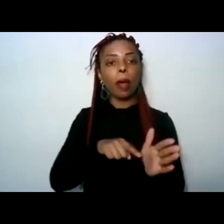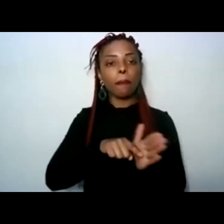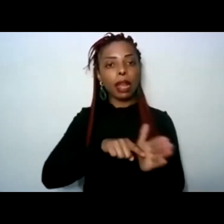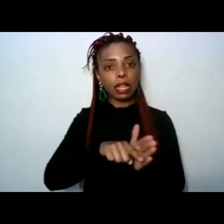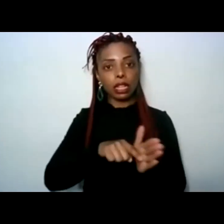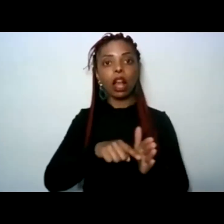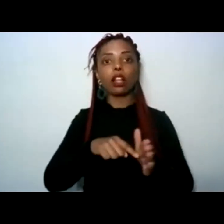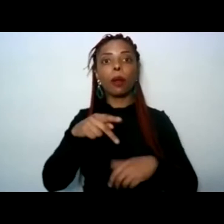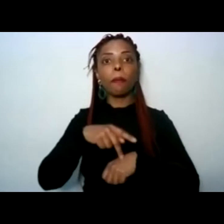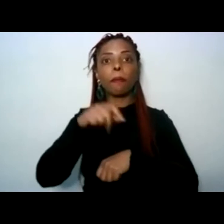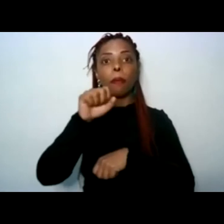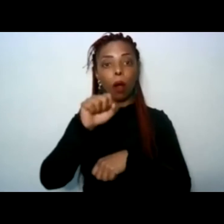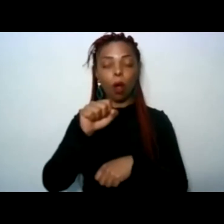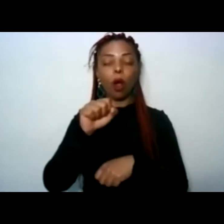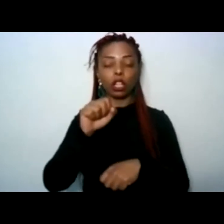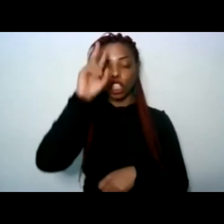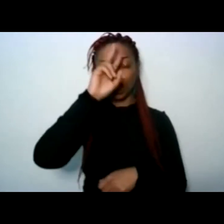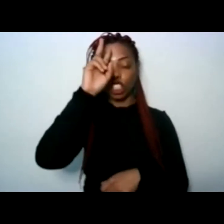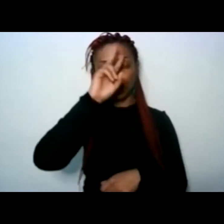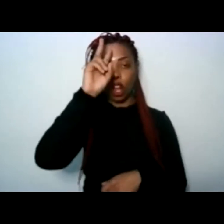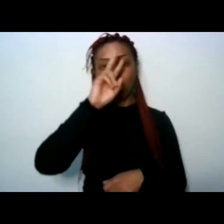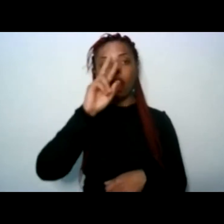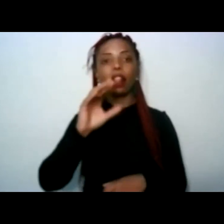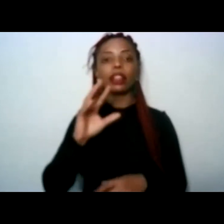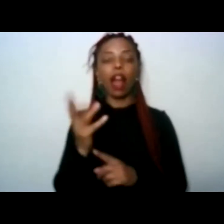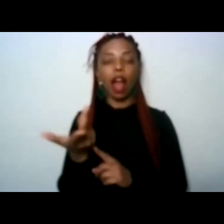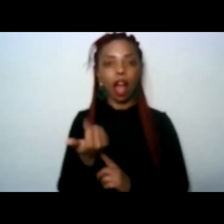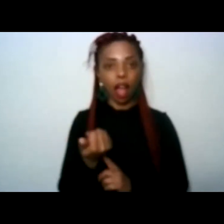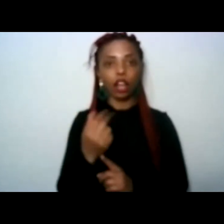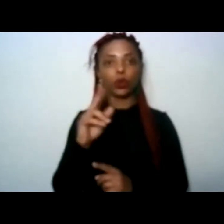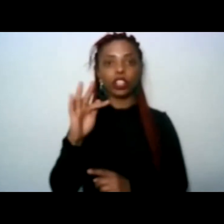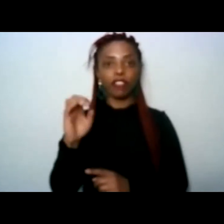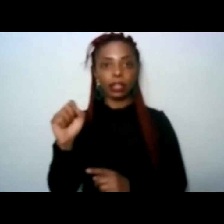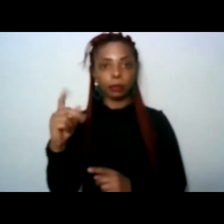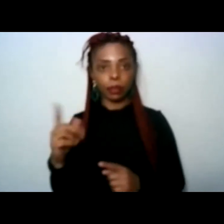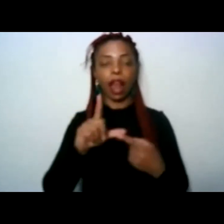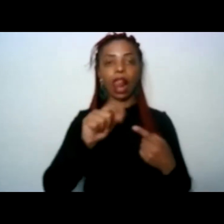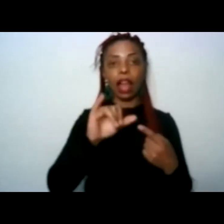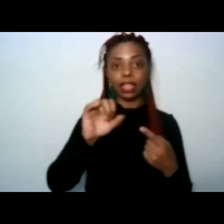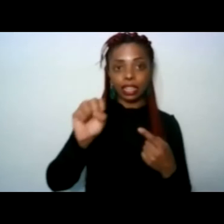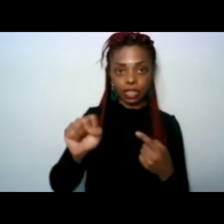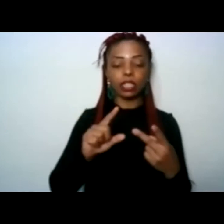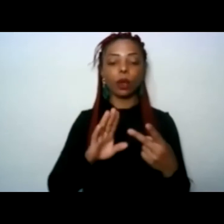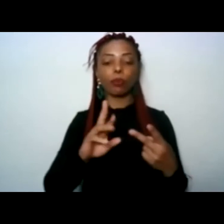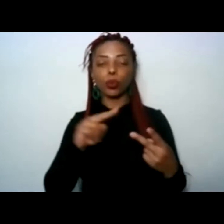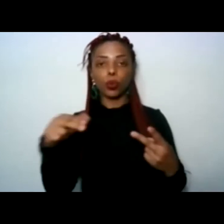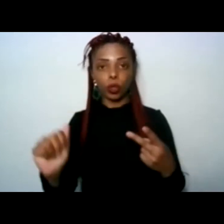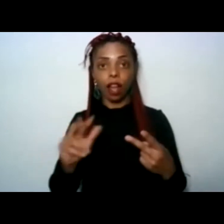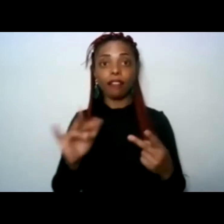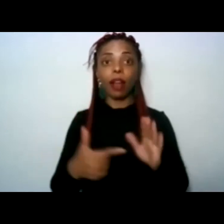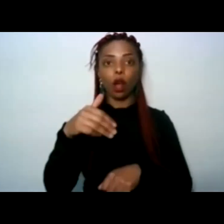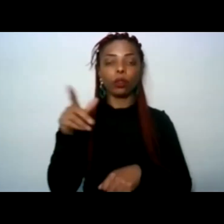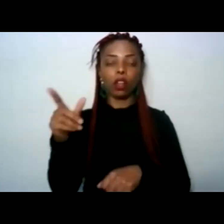História da Arte da Unifesp, Laís Silva Morim e Bruna Reine, que apresentarão suas pesquisas de mestrado defendidas no